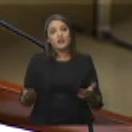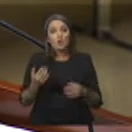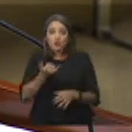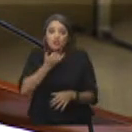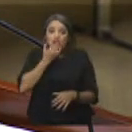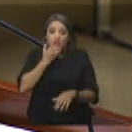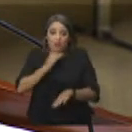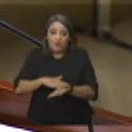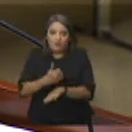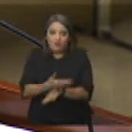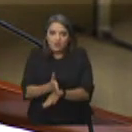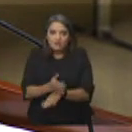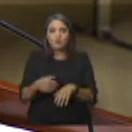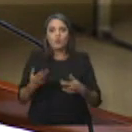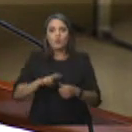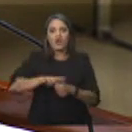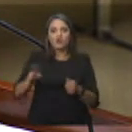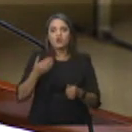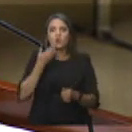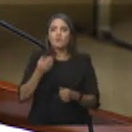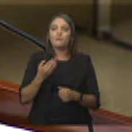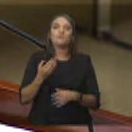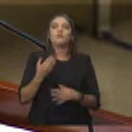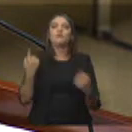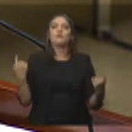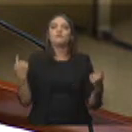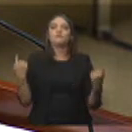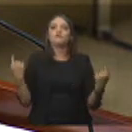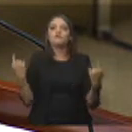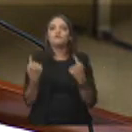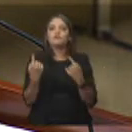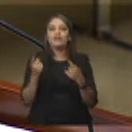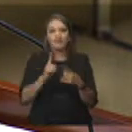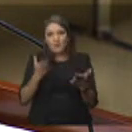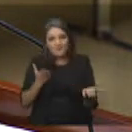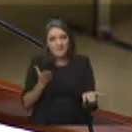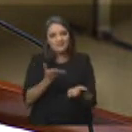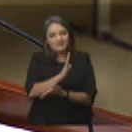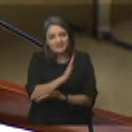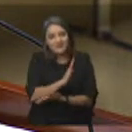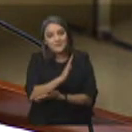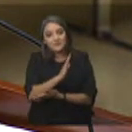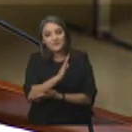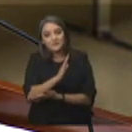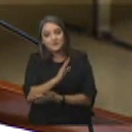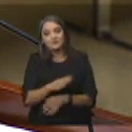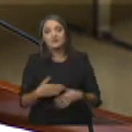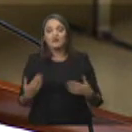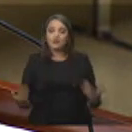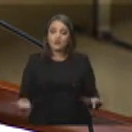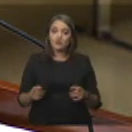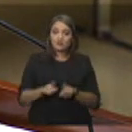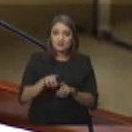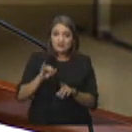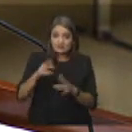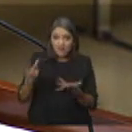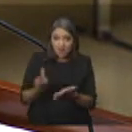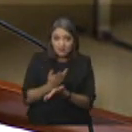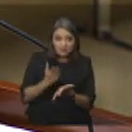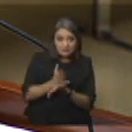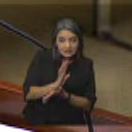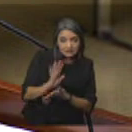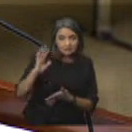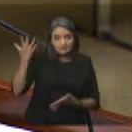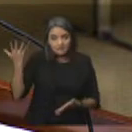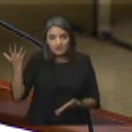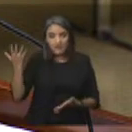tempo, a AGU manifesta-se pela improcedência dos pedidos, obviamente, num pleito inicial, e em caráter eventual, na remota hipótese de procedência do